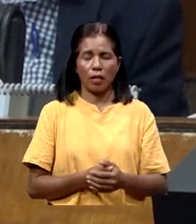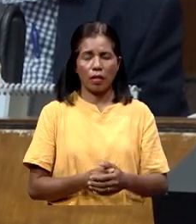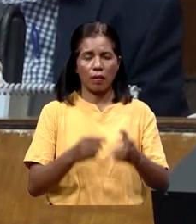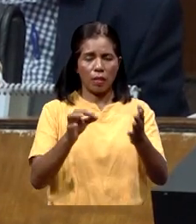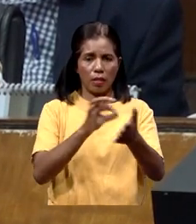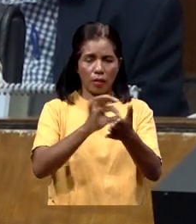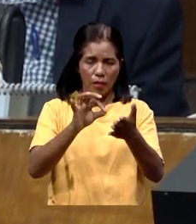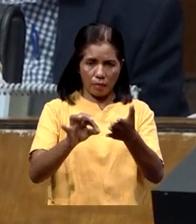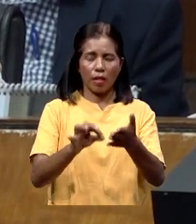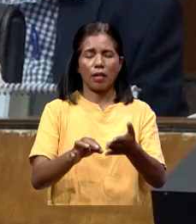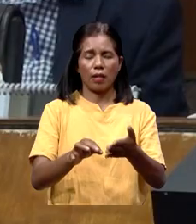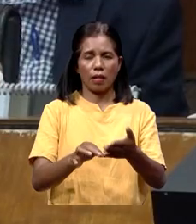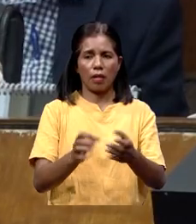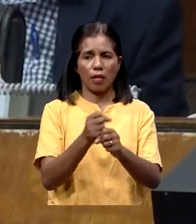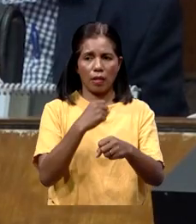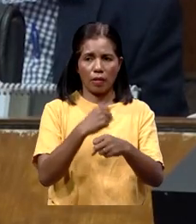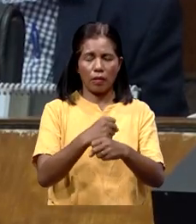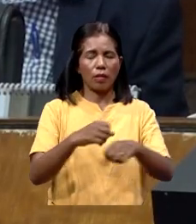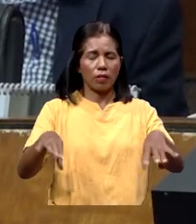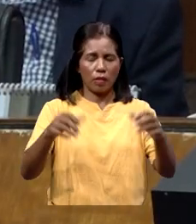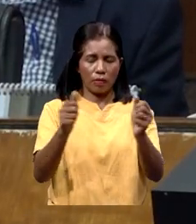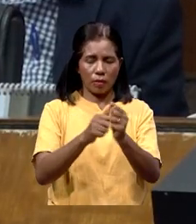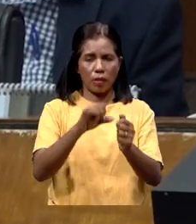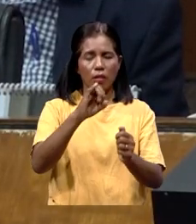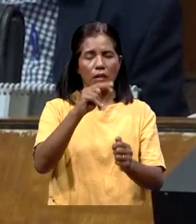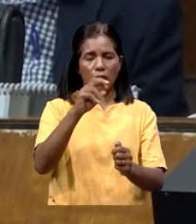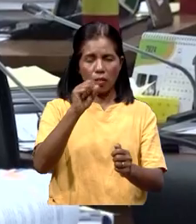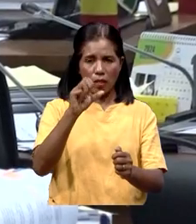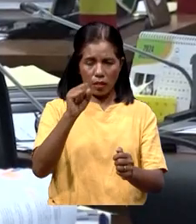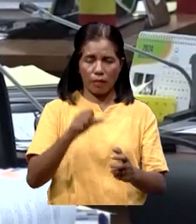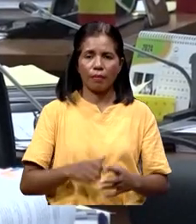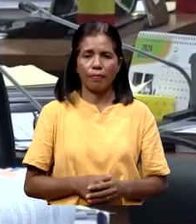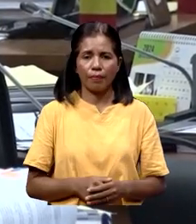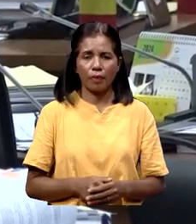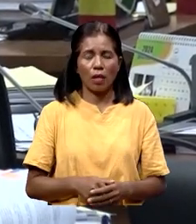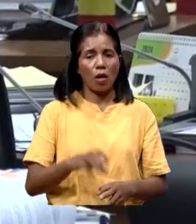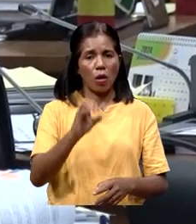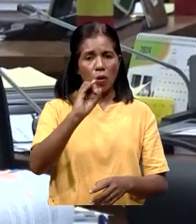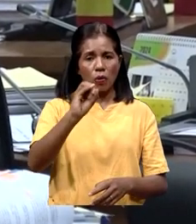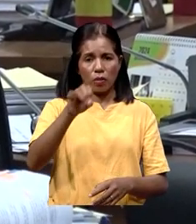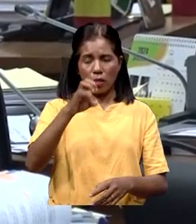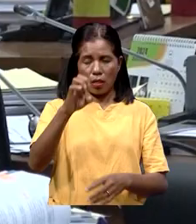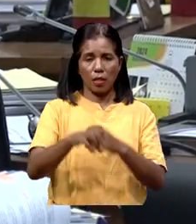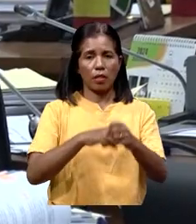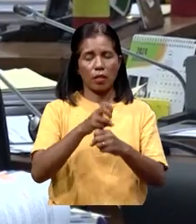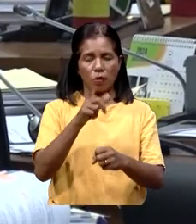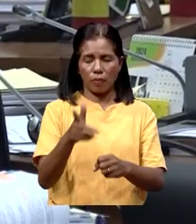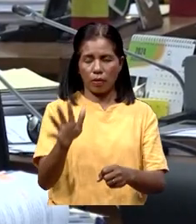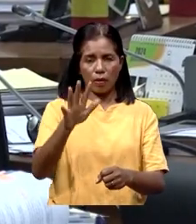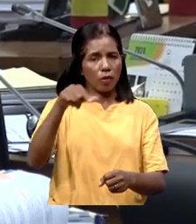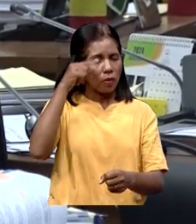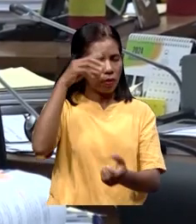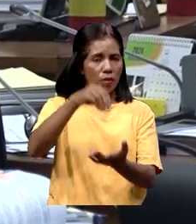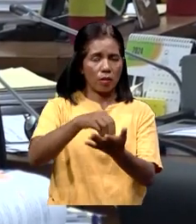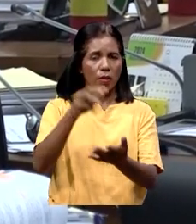no halo coordenação ne hoi INSS. Orçamento Geral do Estado tinang ringuror on resen lima, governo propõe to consan